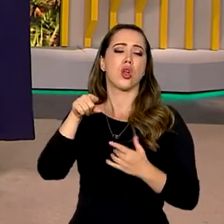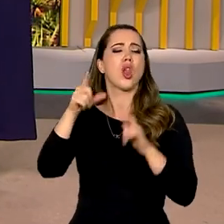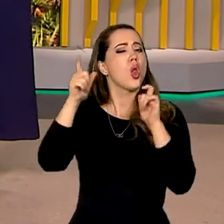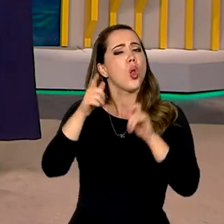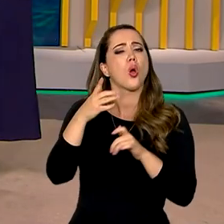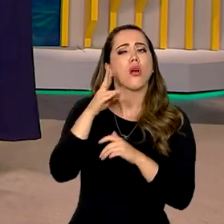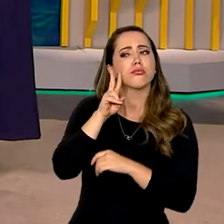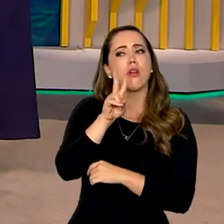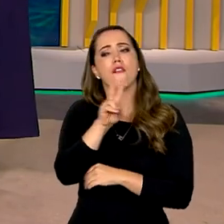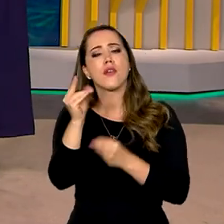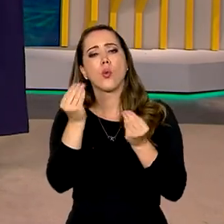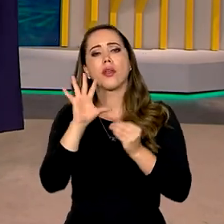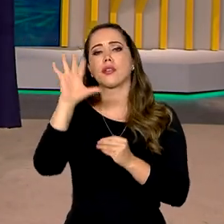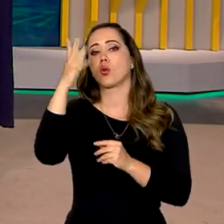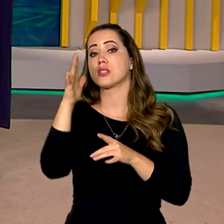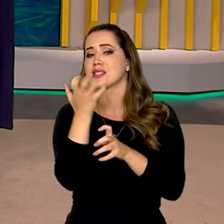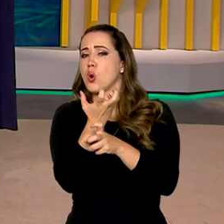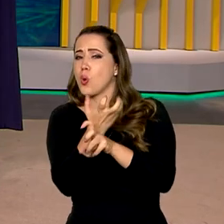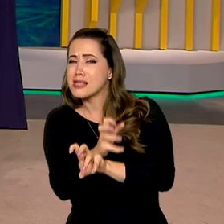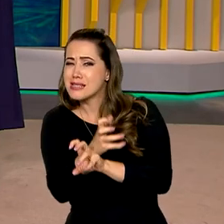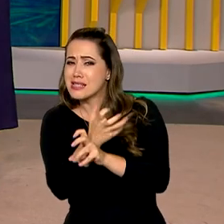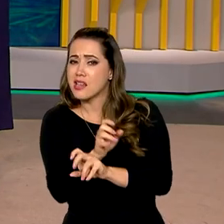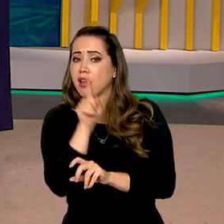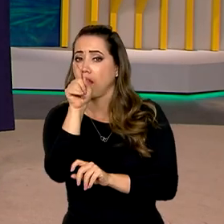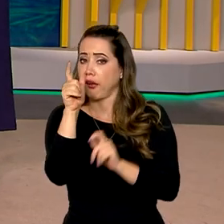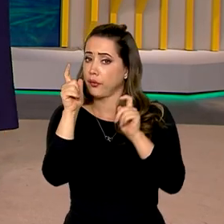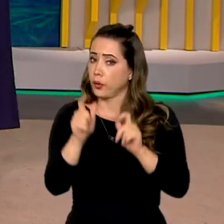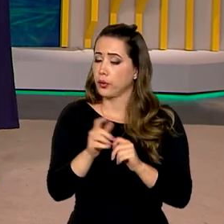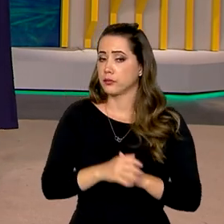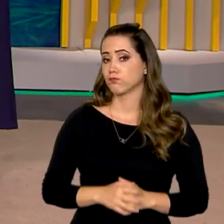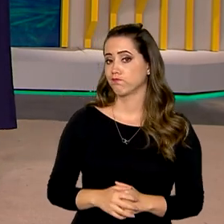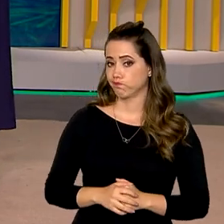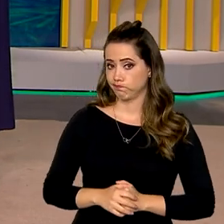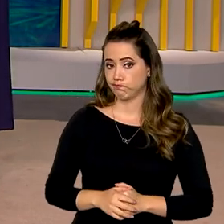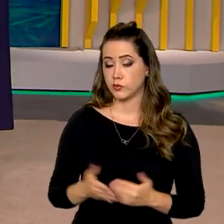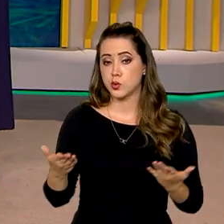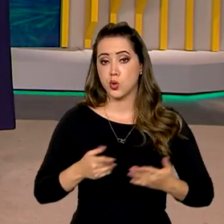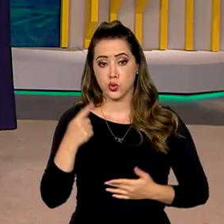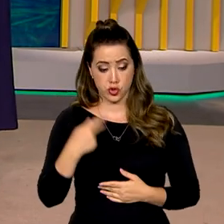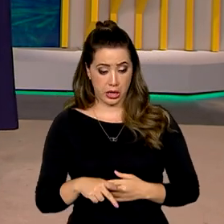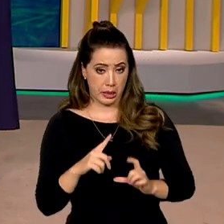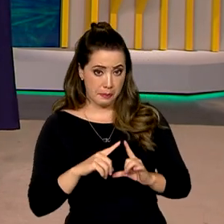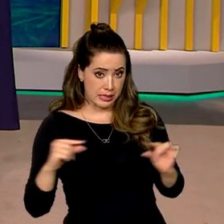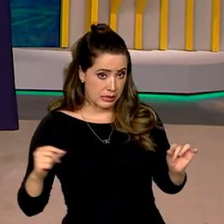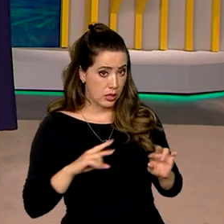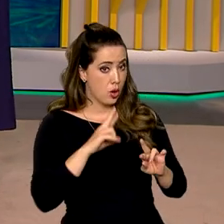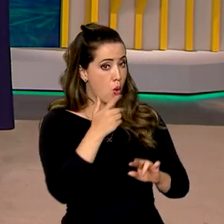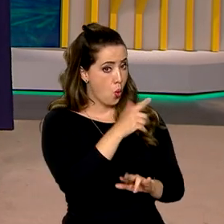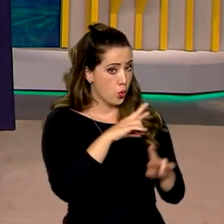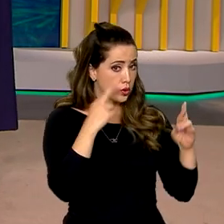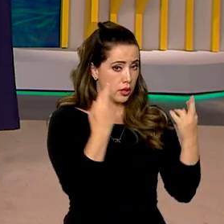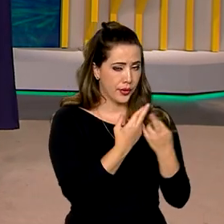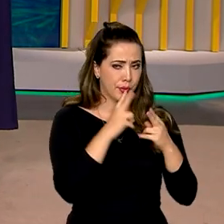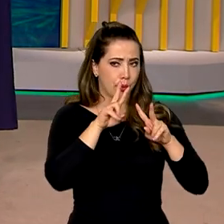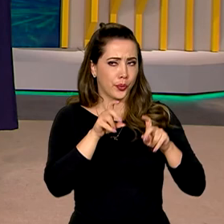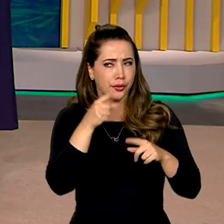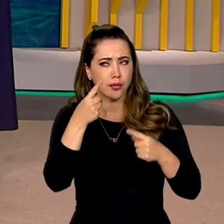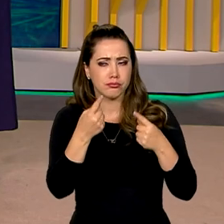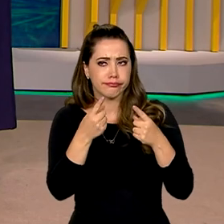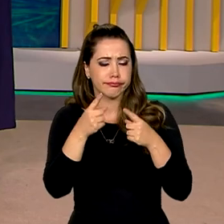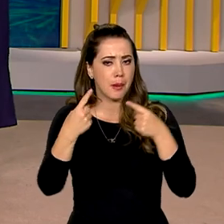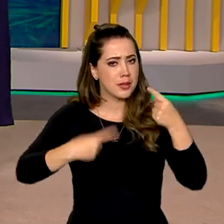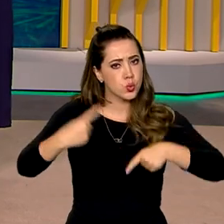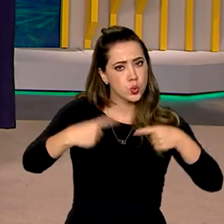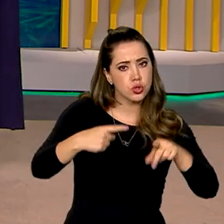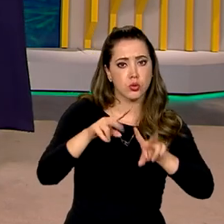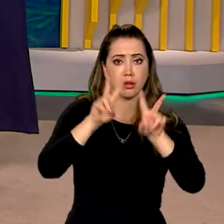a seca na região está afetando a vida da população local. É, e hoje, aqui em Brasília, mais uma reunião sobre o assunto mobilizou o